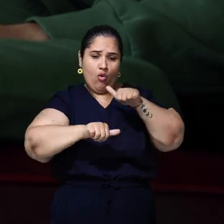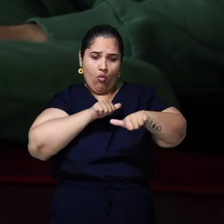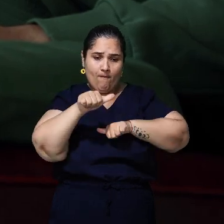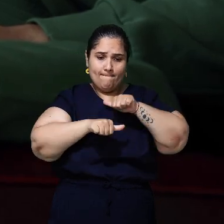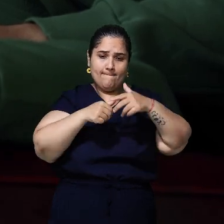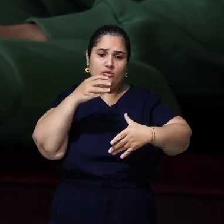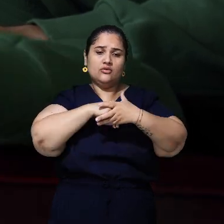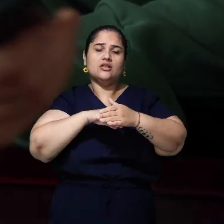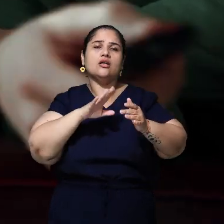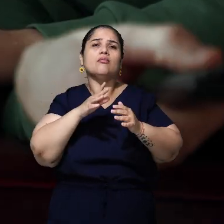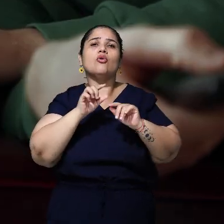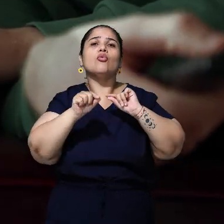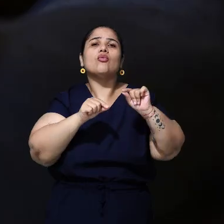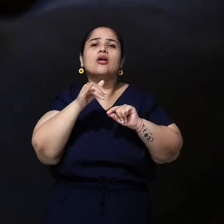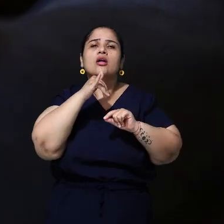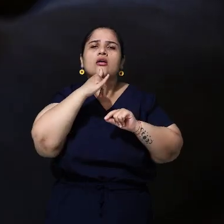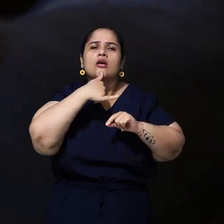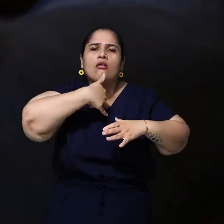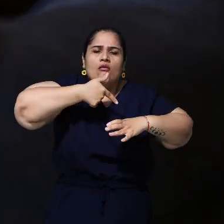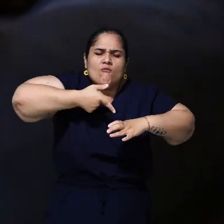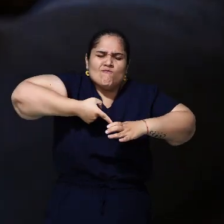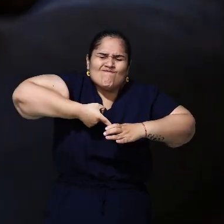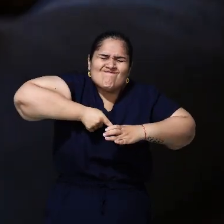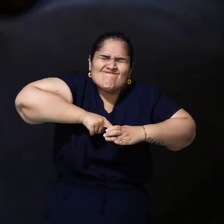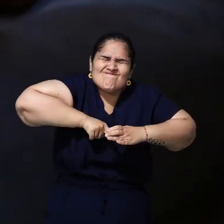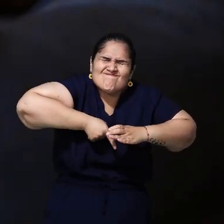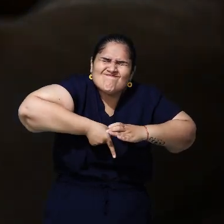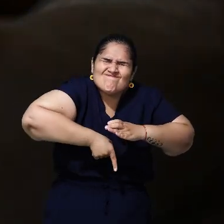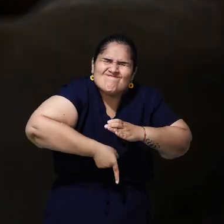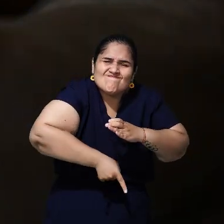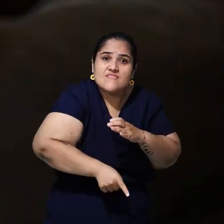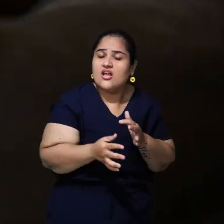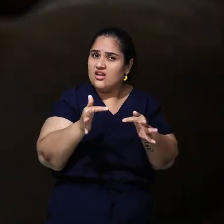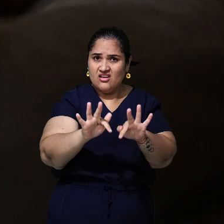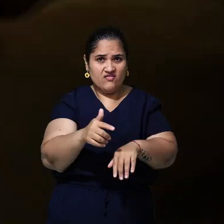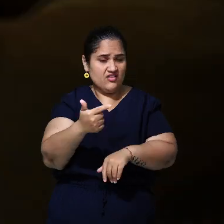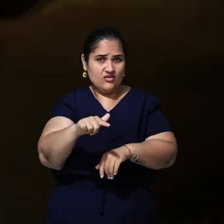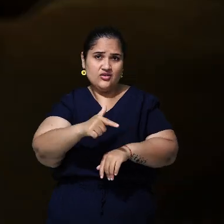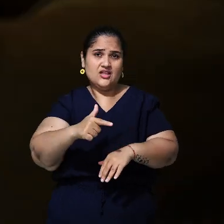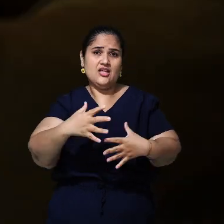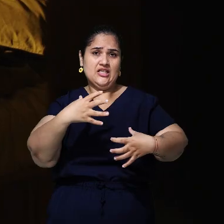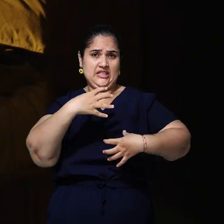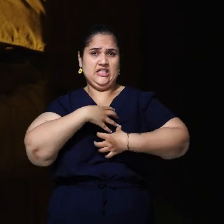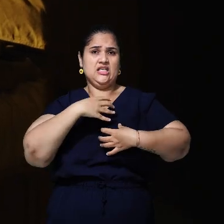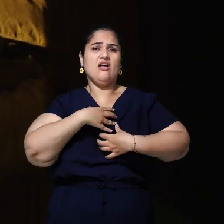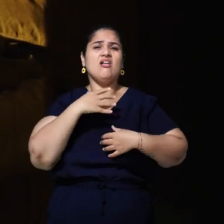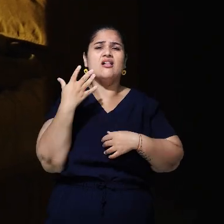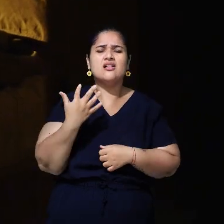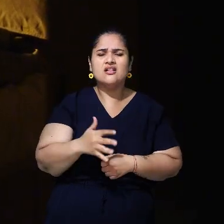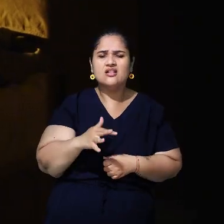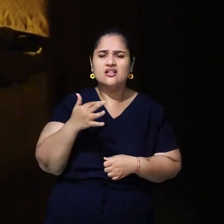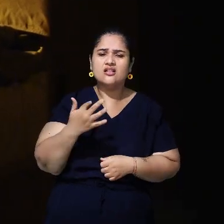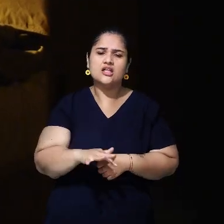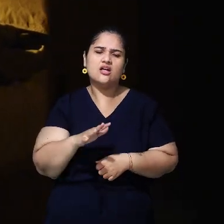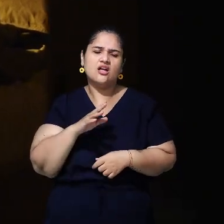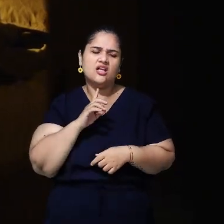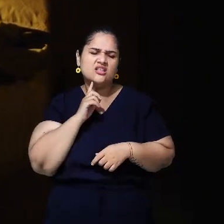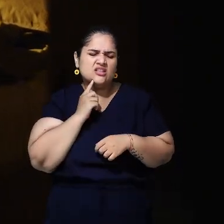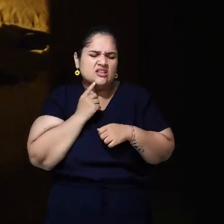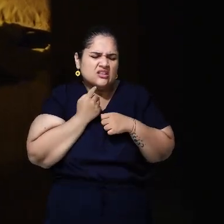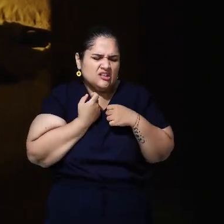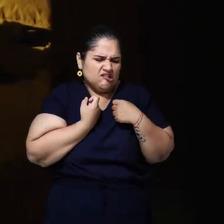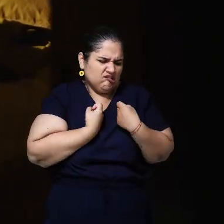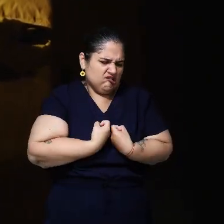tristeza profunda, sem fim, associada a sentimentos de dor, amargura, desencanto,